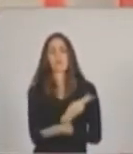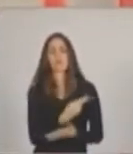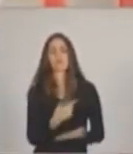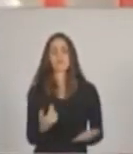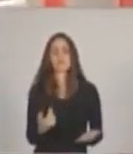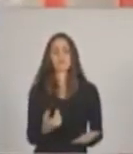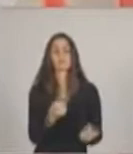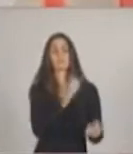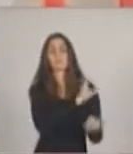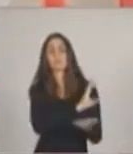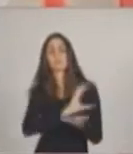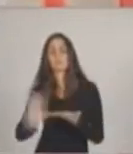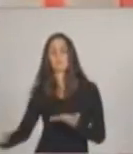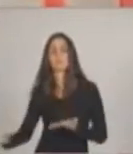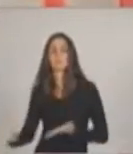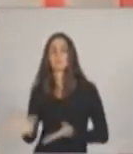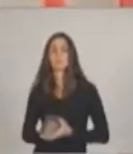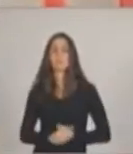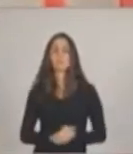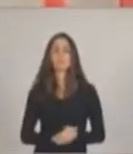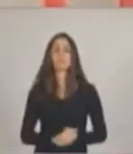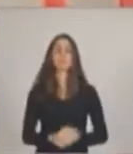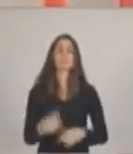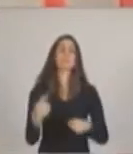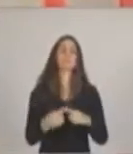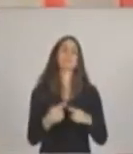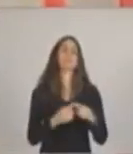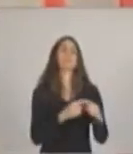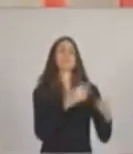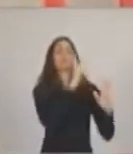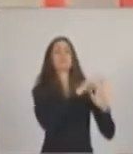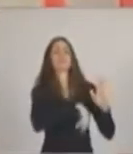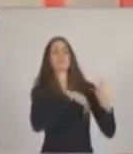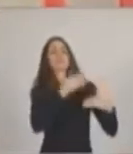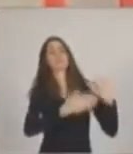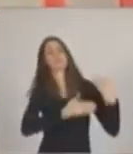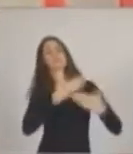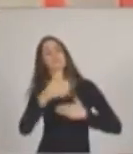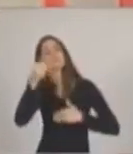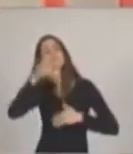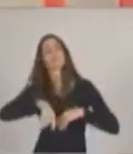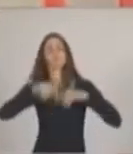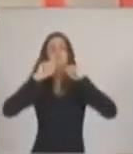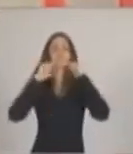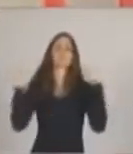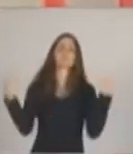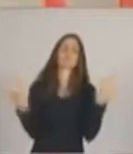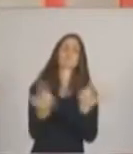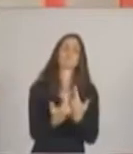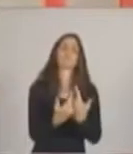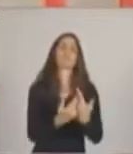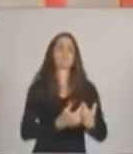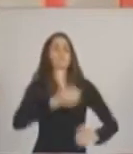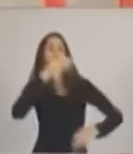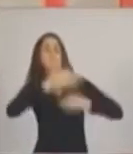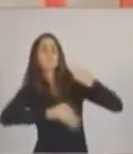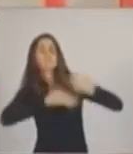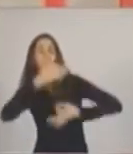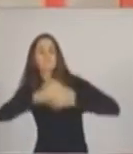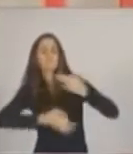O projeto tramitou por este poder, recebeu pareceres